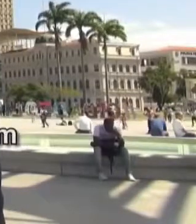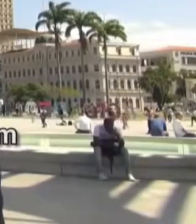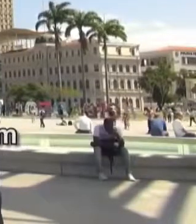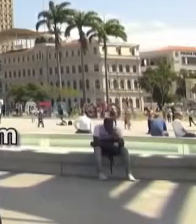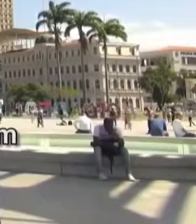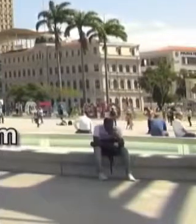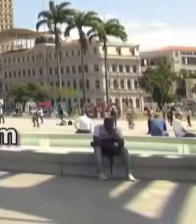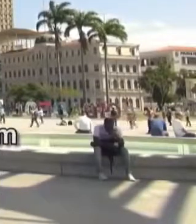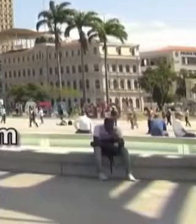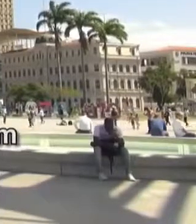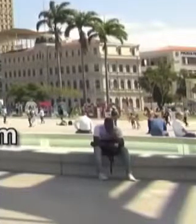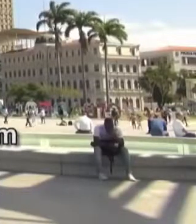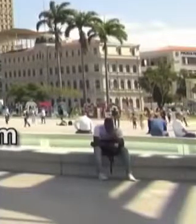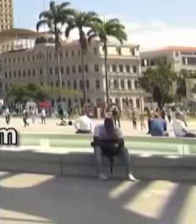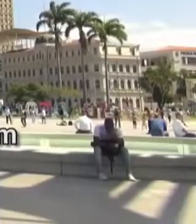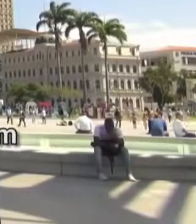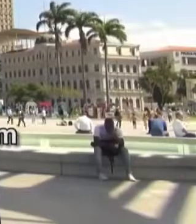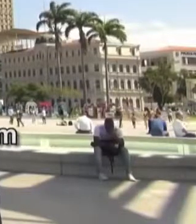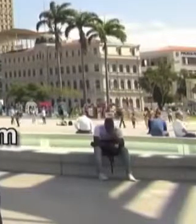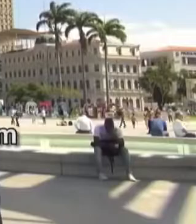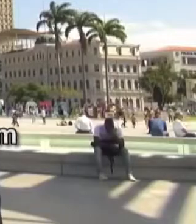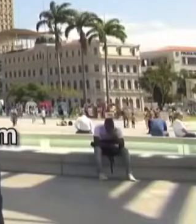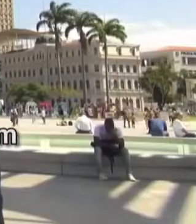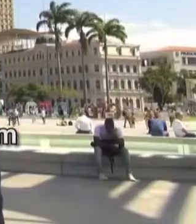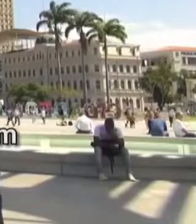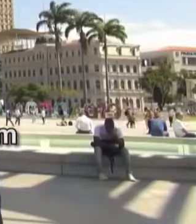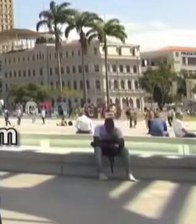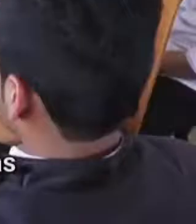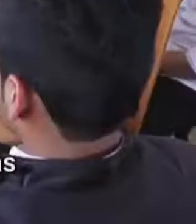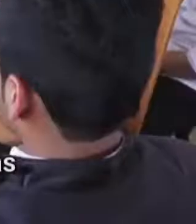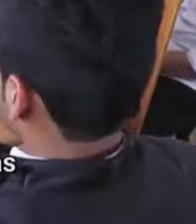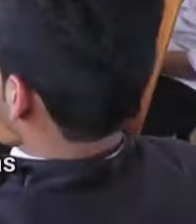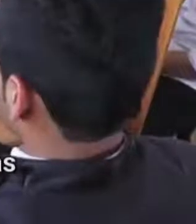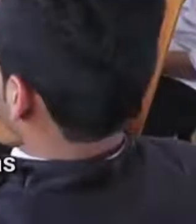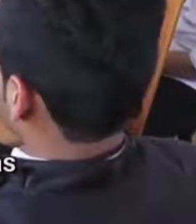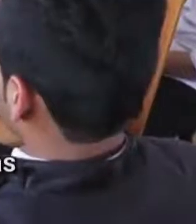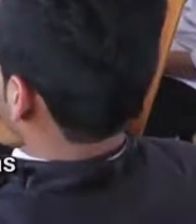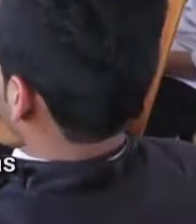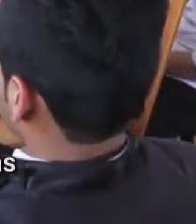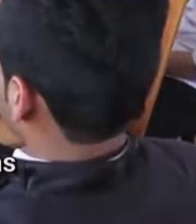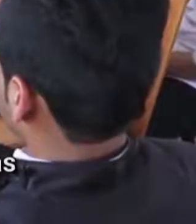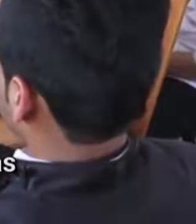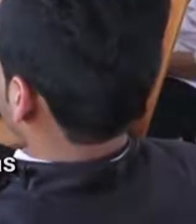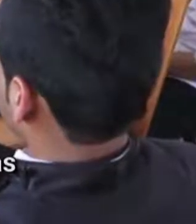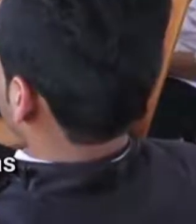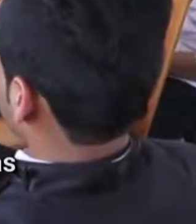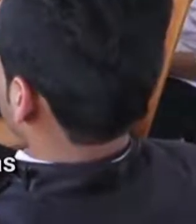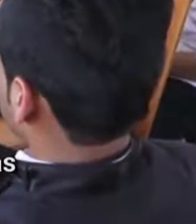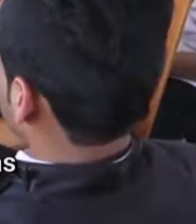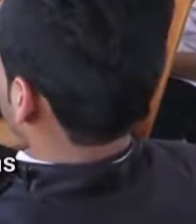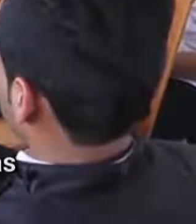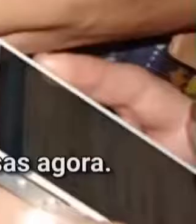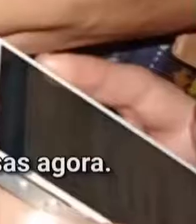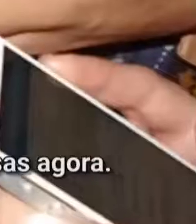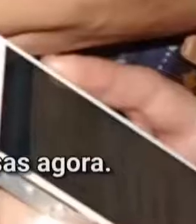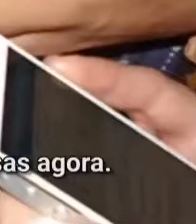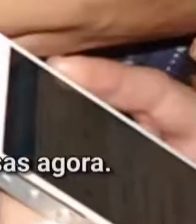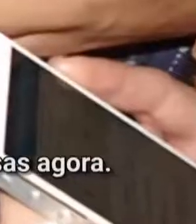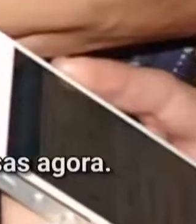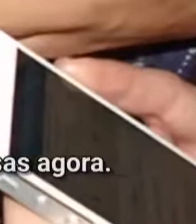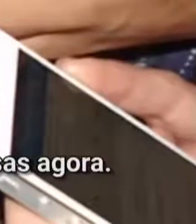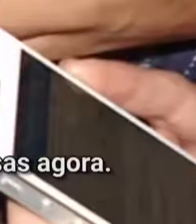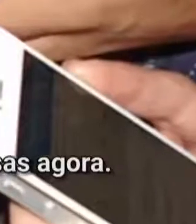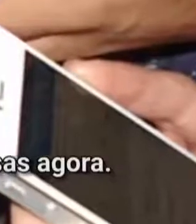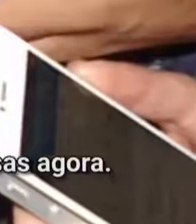They may have access, but they do not have access to good information, which will be required for them to change their lives and the